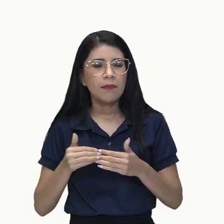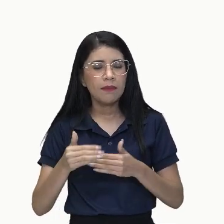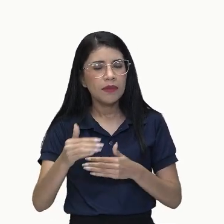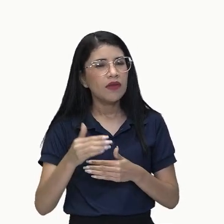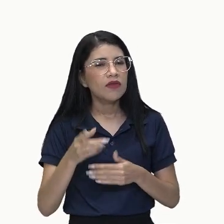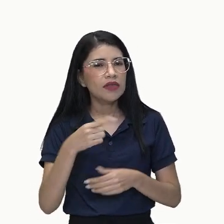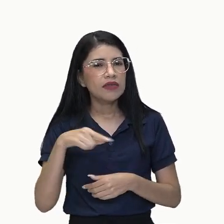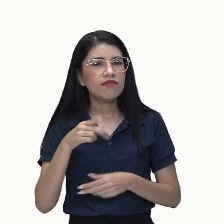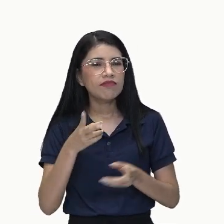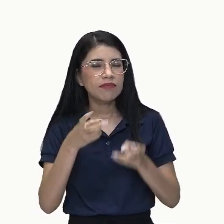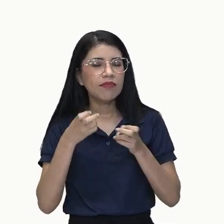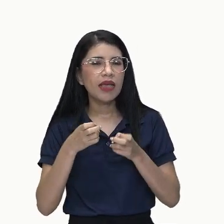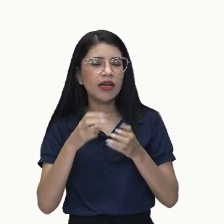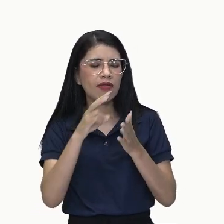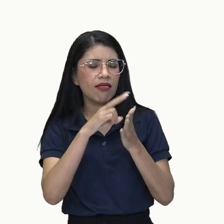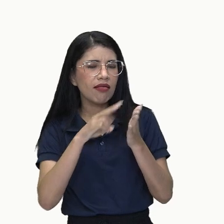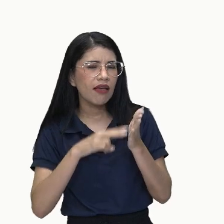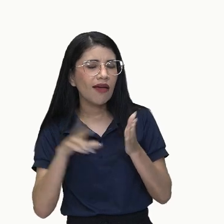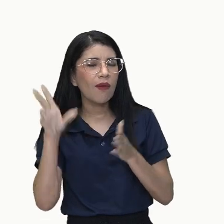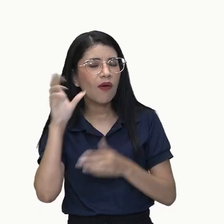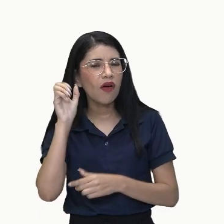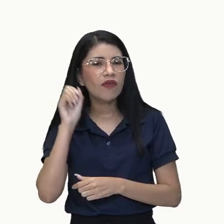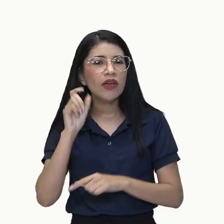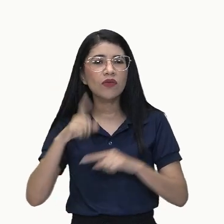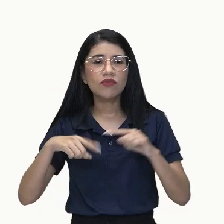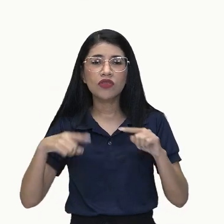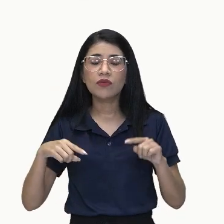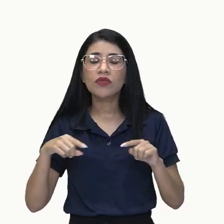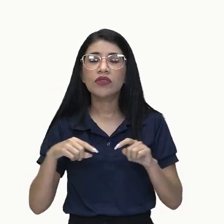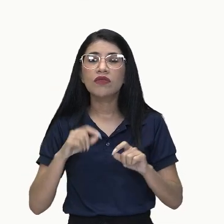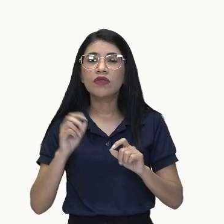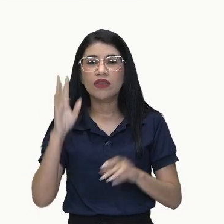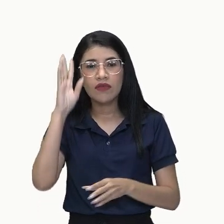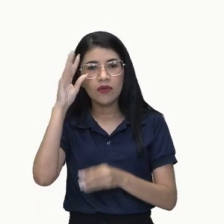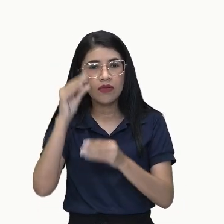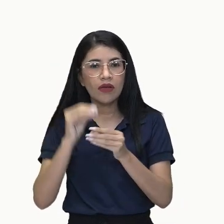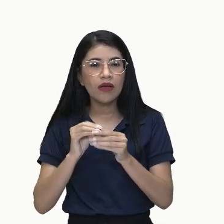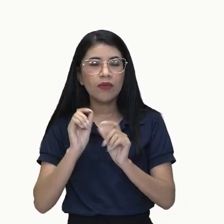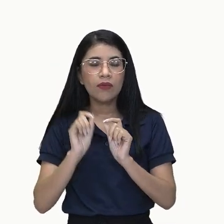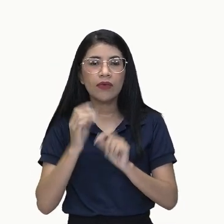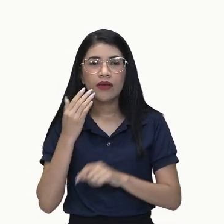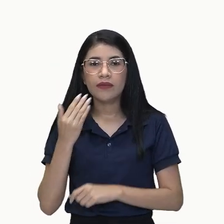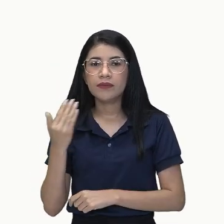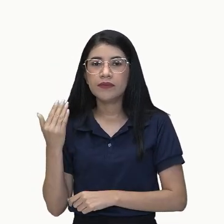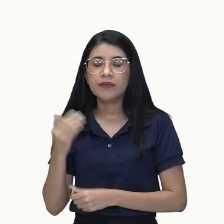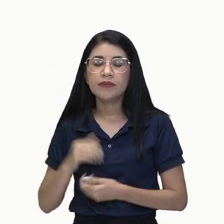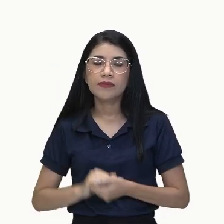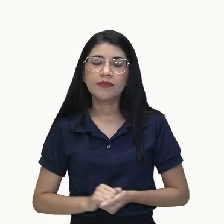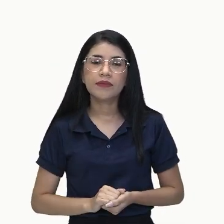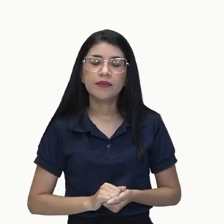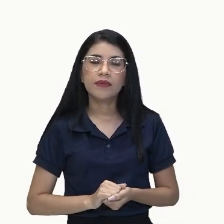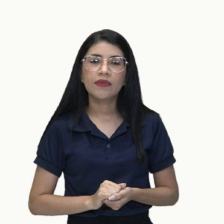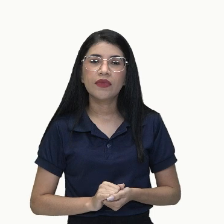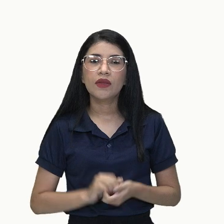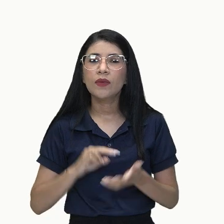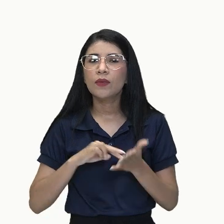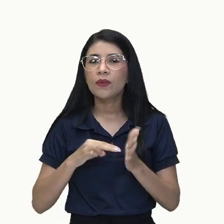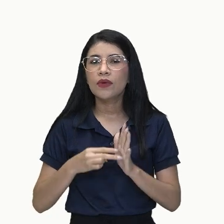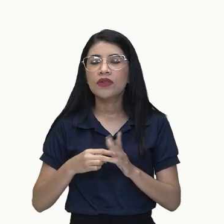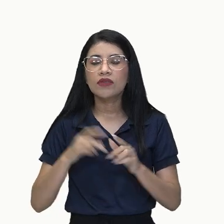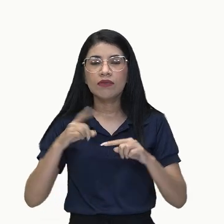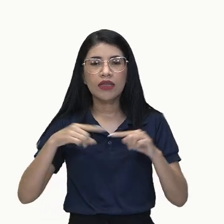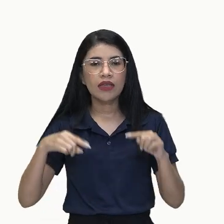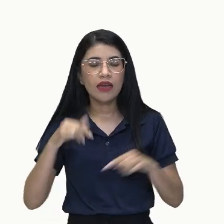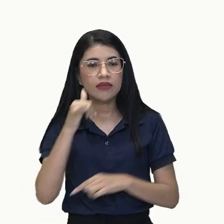ou ler em algum lugar o que é um dispositivo, você vai ter isto aqui, ó. O que é um dispositivo ou